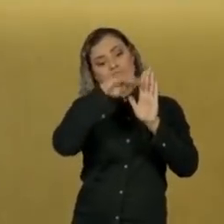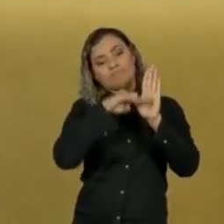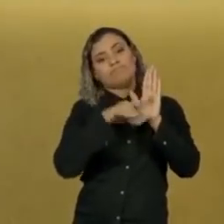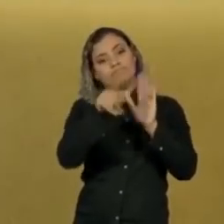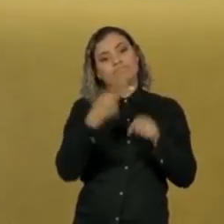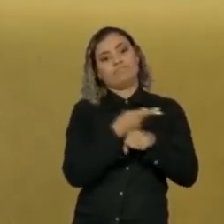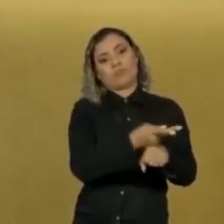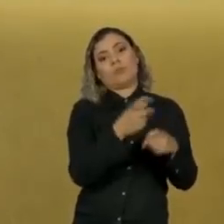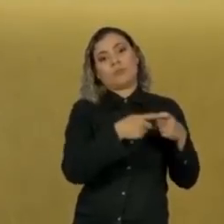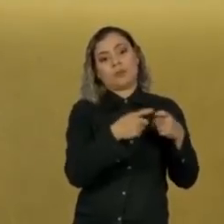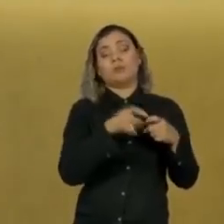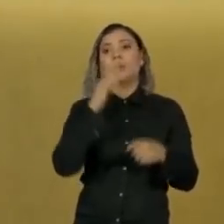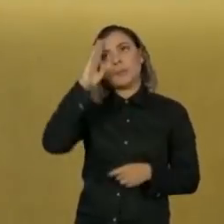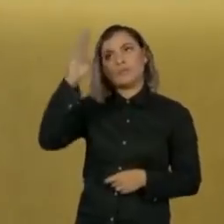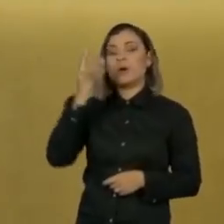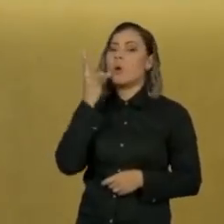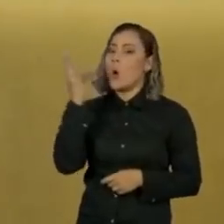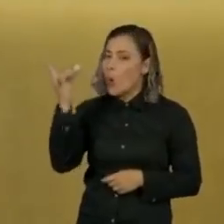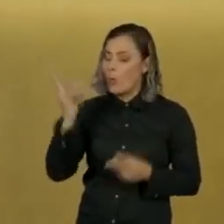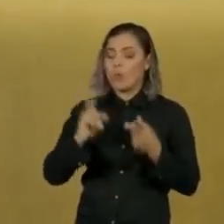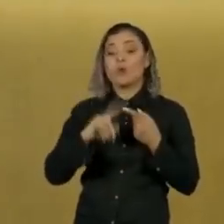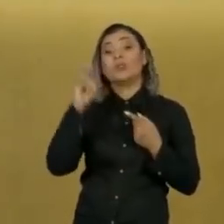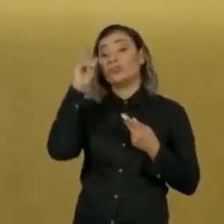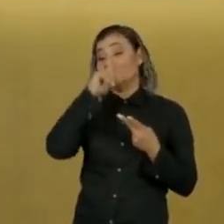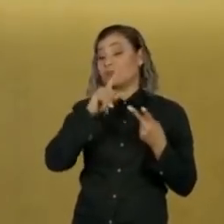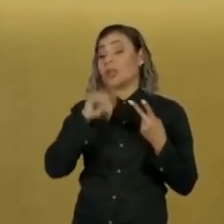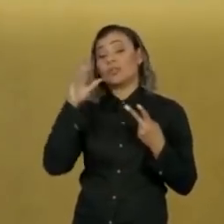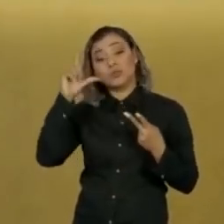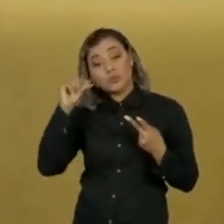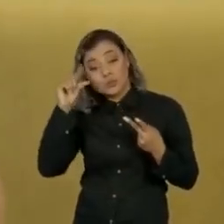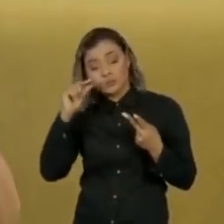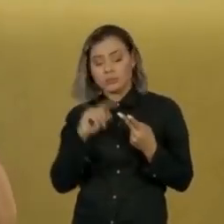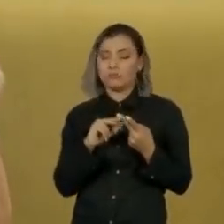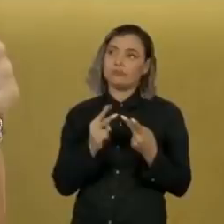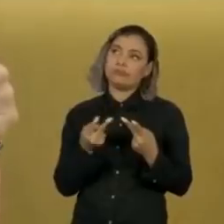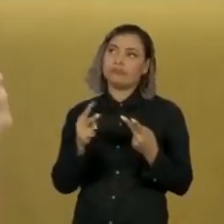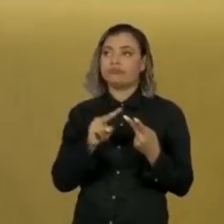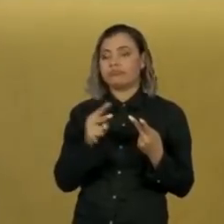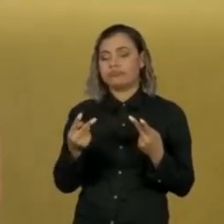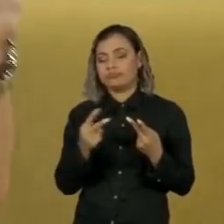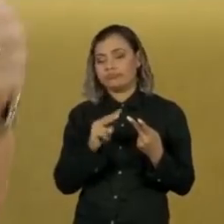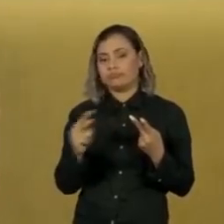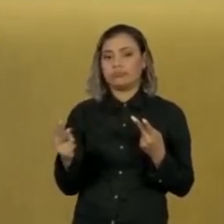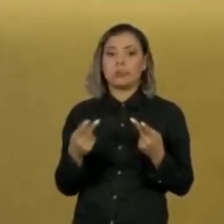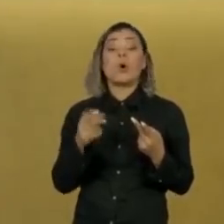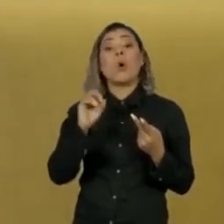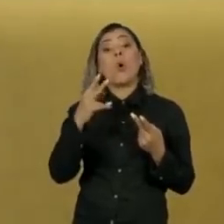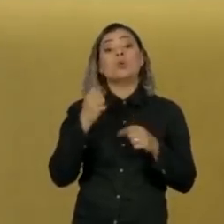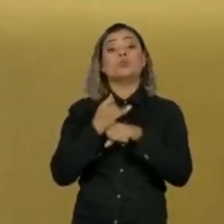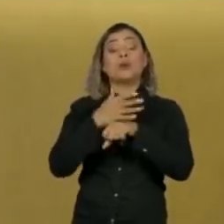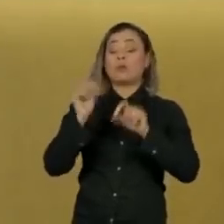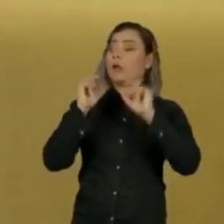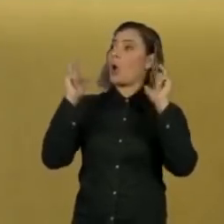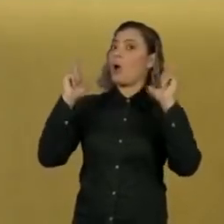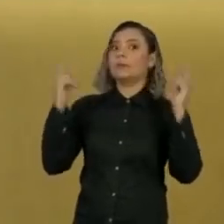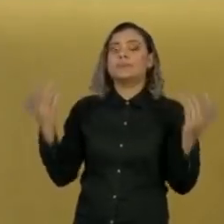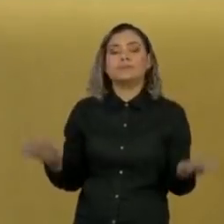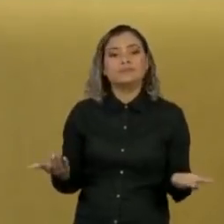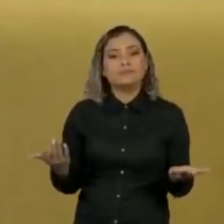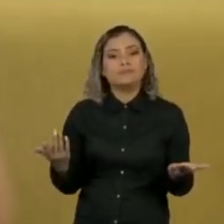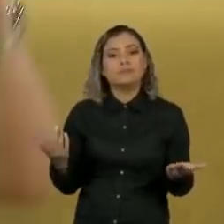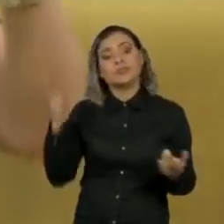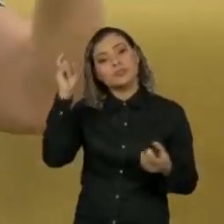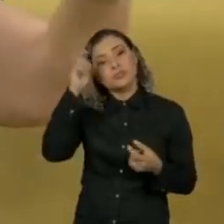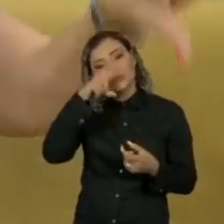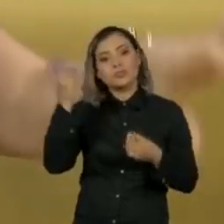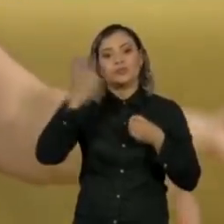frequentes são o ronco, a dificuldade para dormir, tanto para começar a dormir quanto acordar no meio da noite e ter dificuldade para retomar o sono,